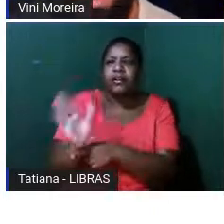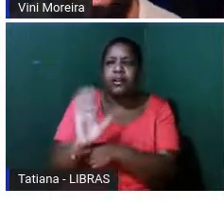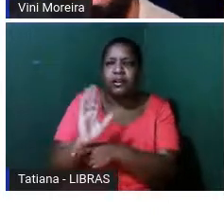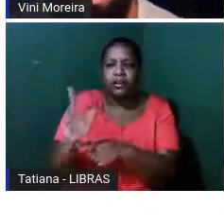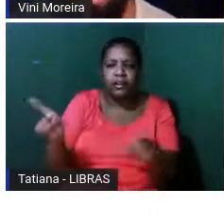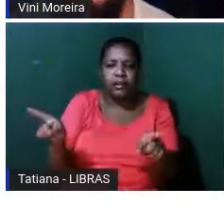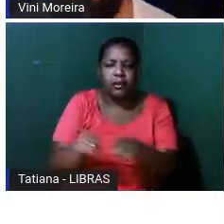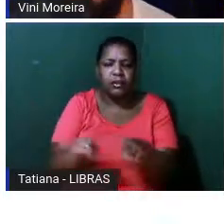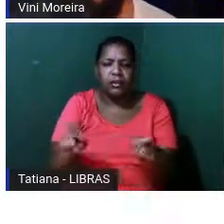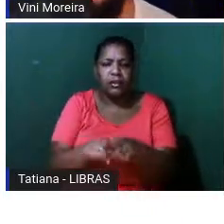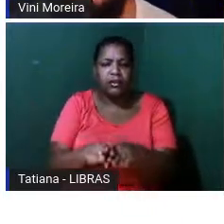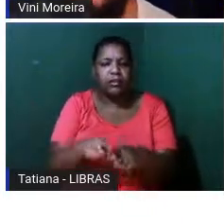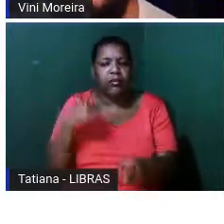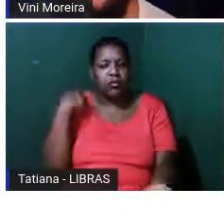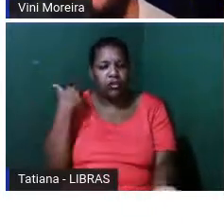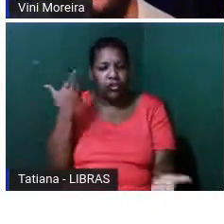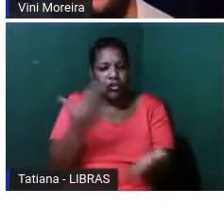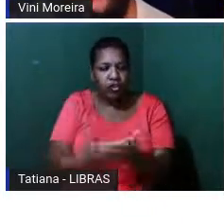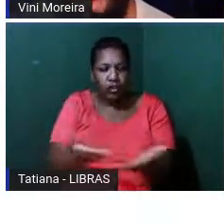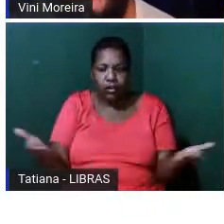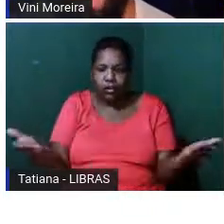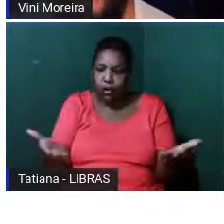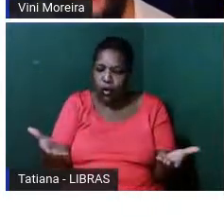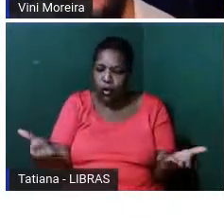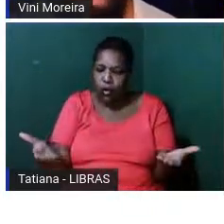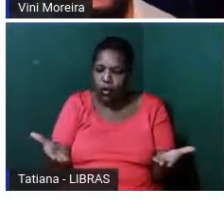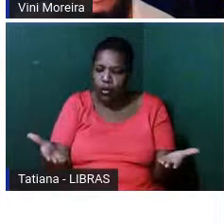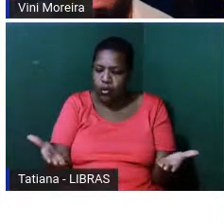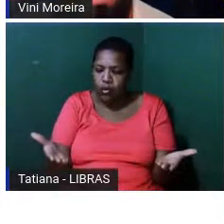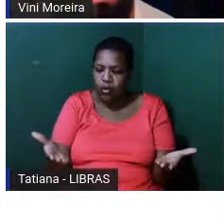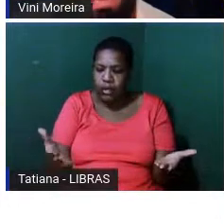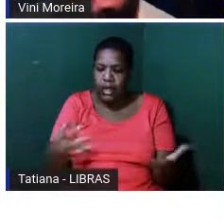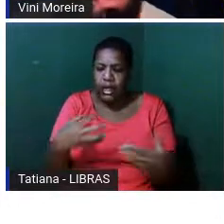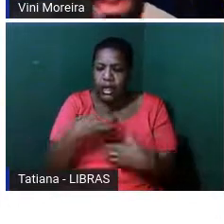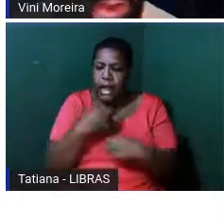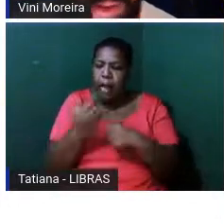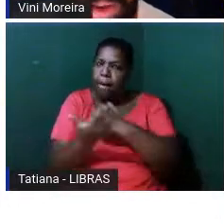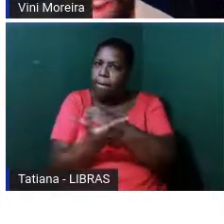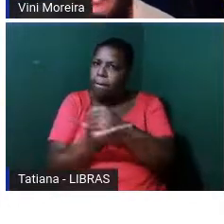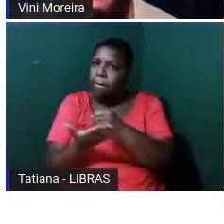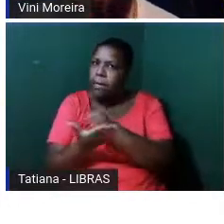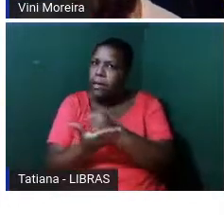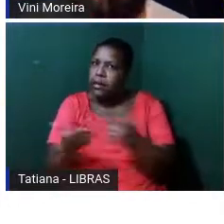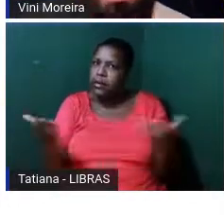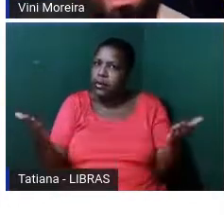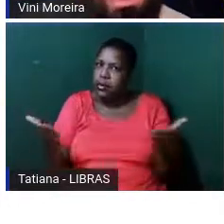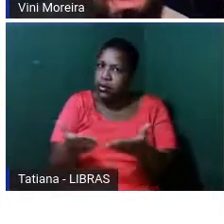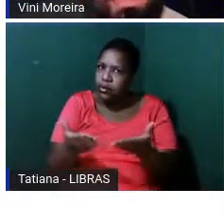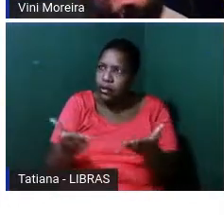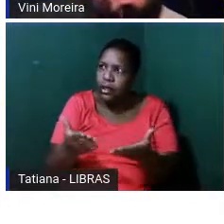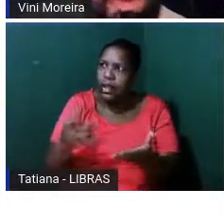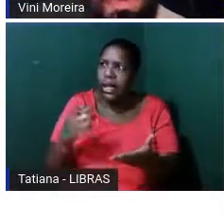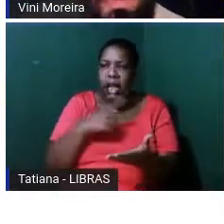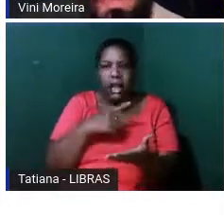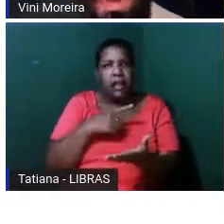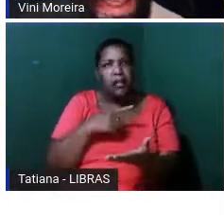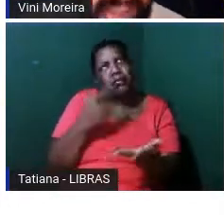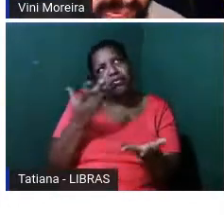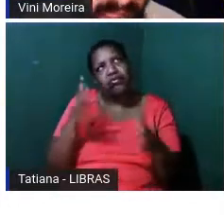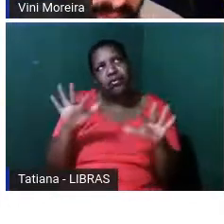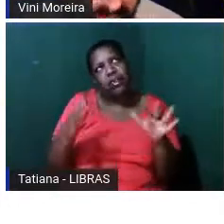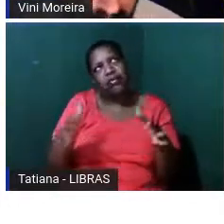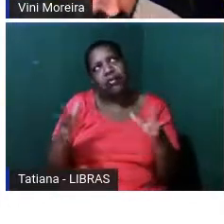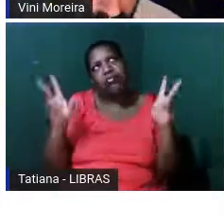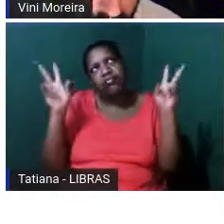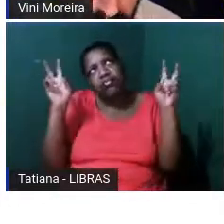até a gente chegar nessa linguagem que a gente tem hoje esse básico que a gente tem hoje esse Clichê talvez